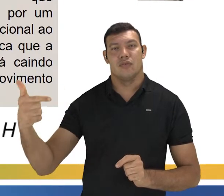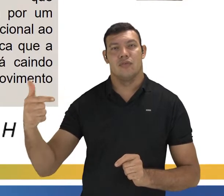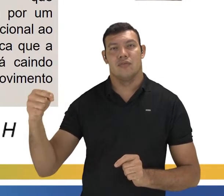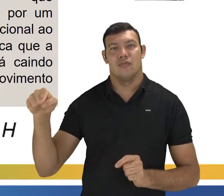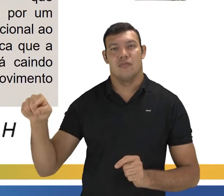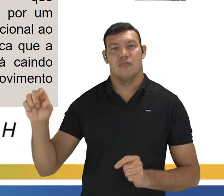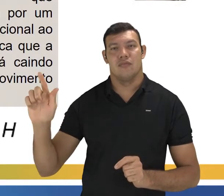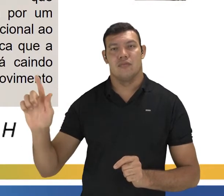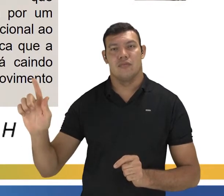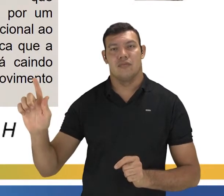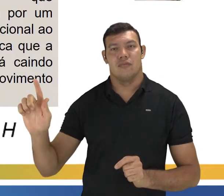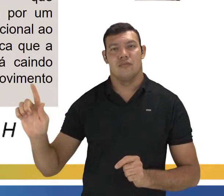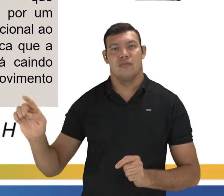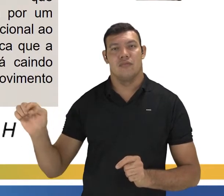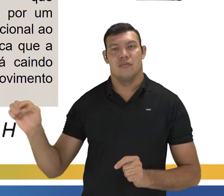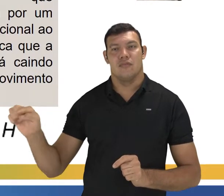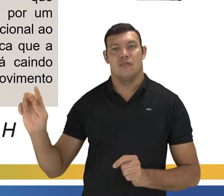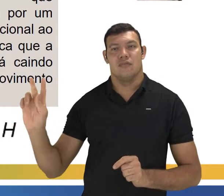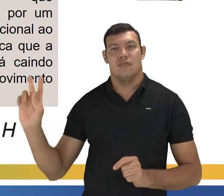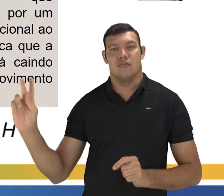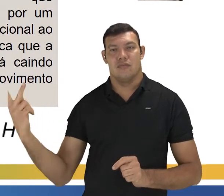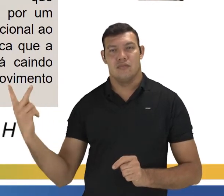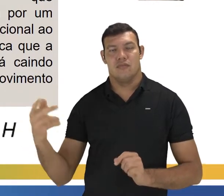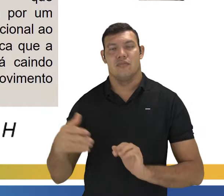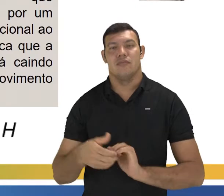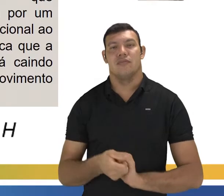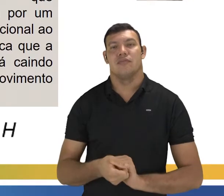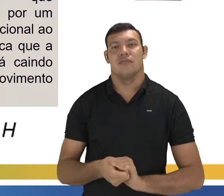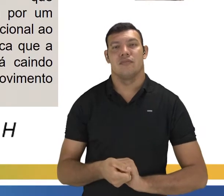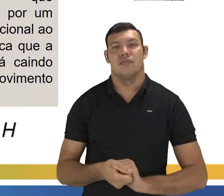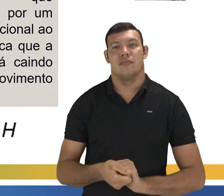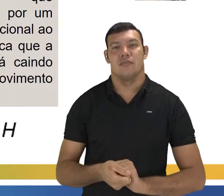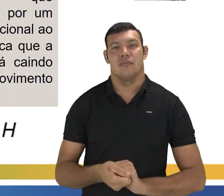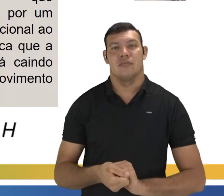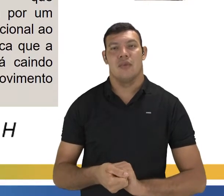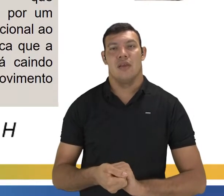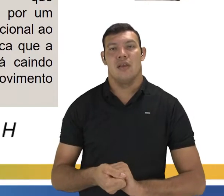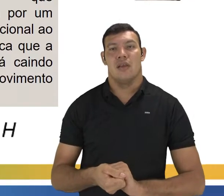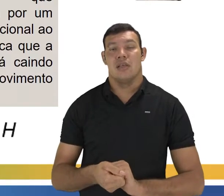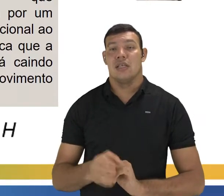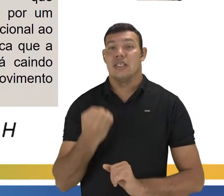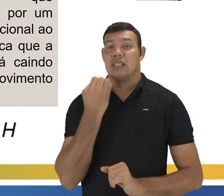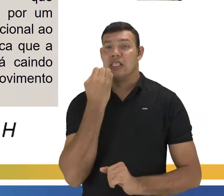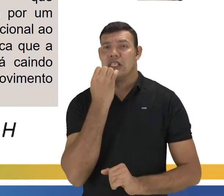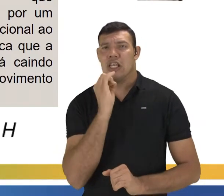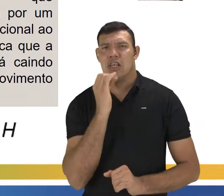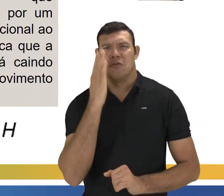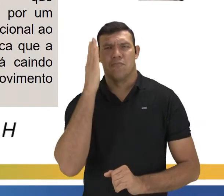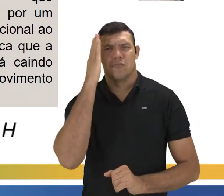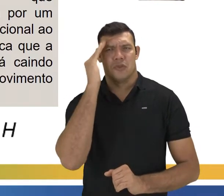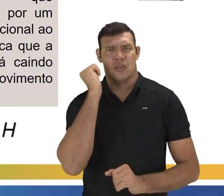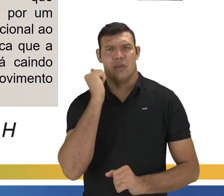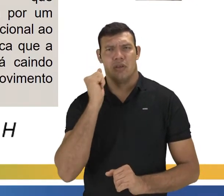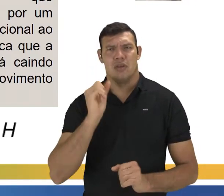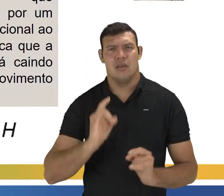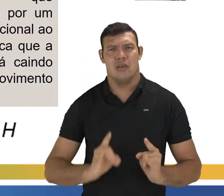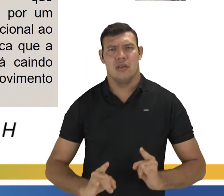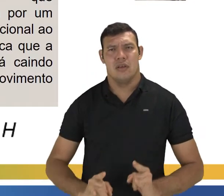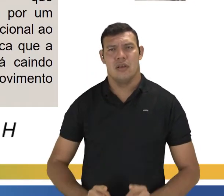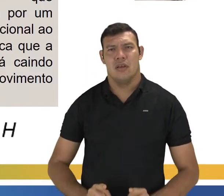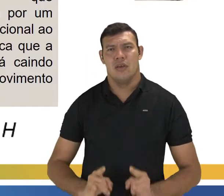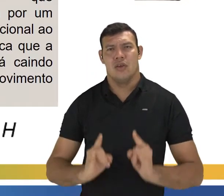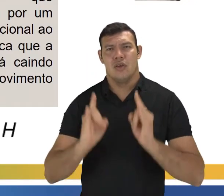pode ser calculado por meio do produto entre a gravidade e o tempo de queda certo por isso que lg vezes te